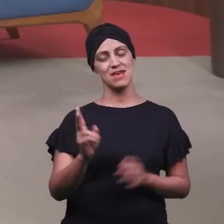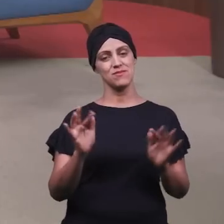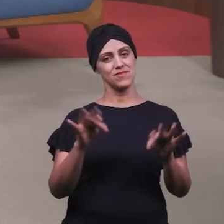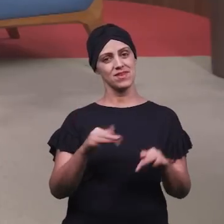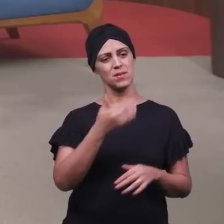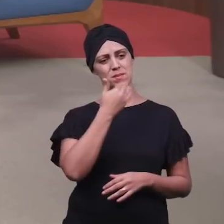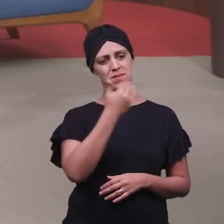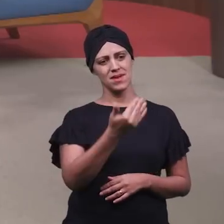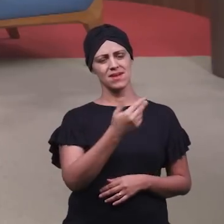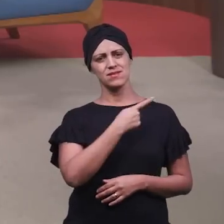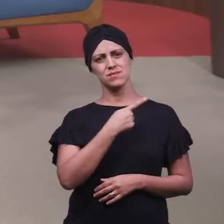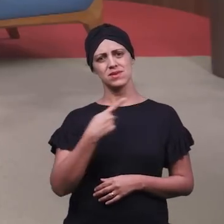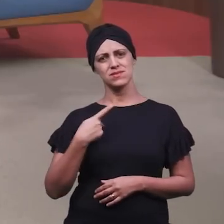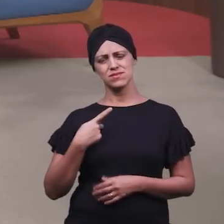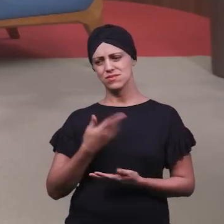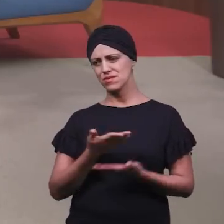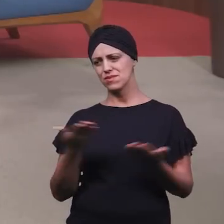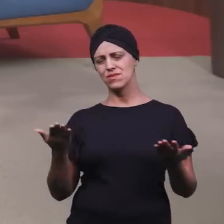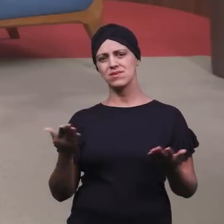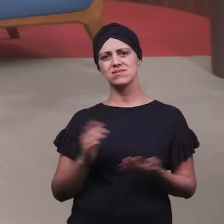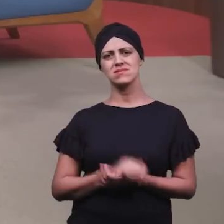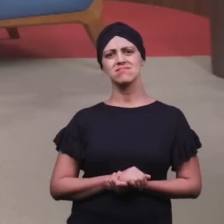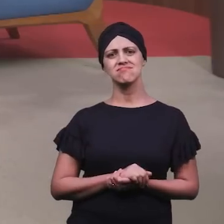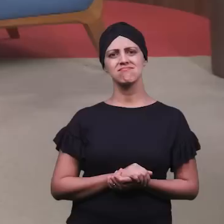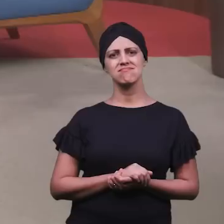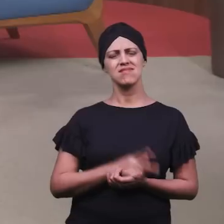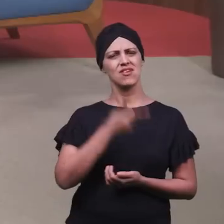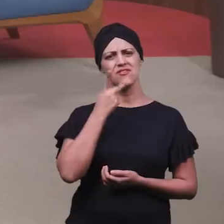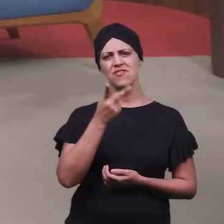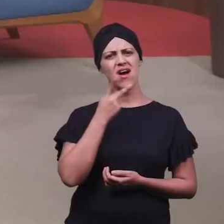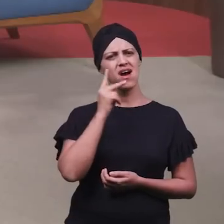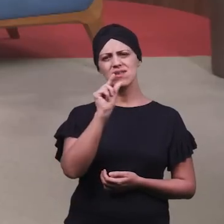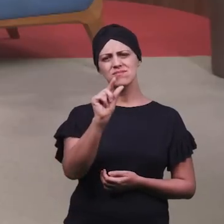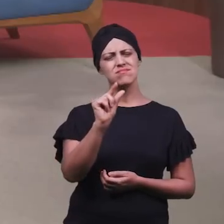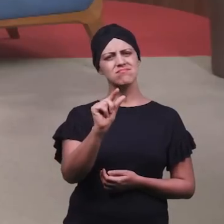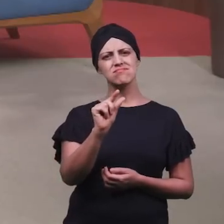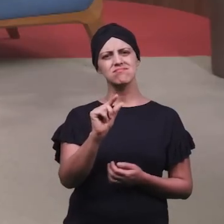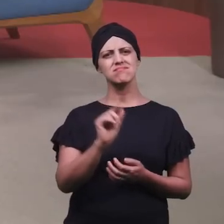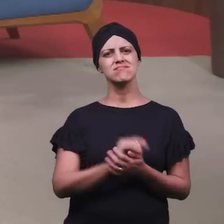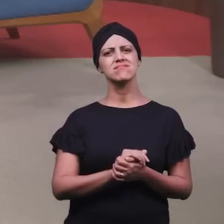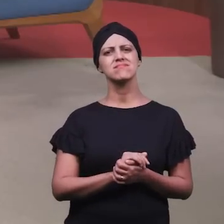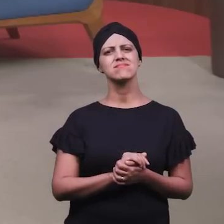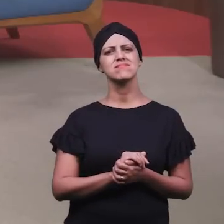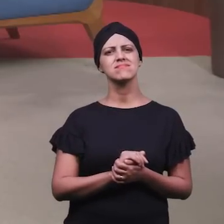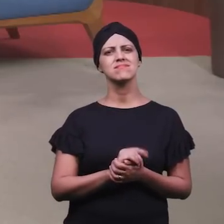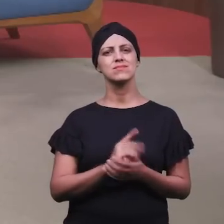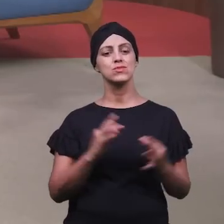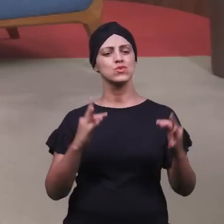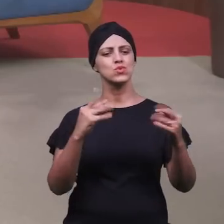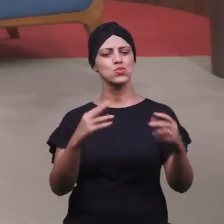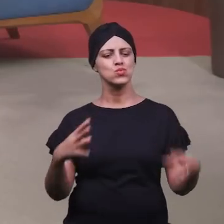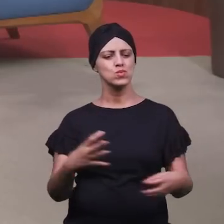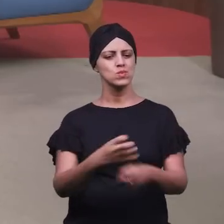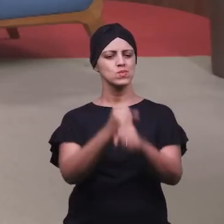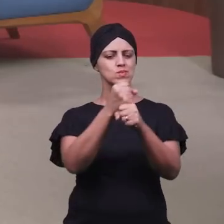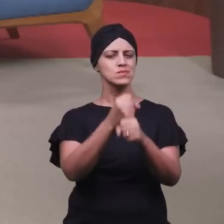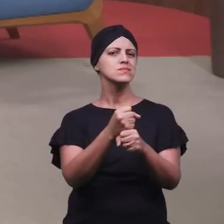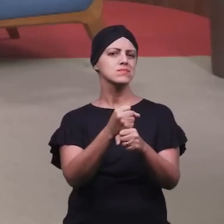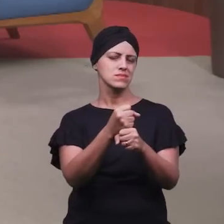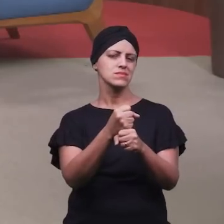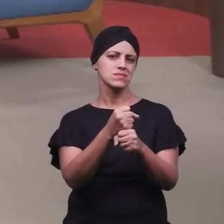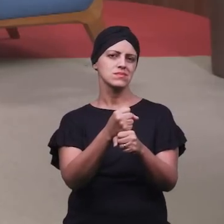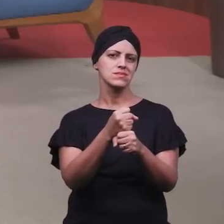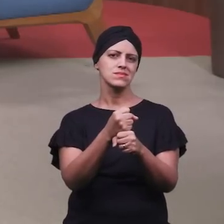quadro. E sempre no final a gente pede a um dos pastores que traga uma palavra, né, fazendo uma aplicação daquilo que